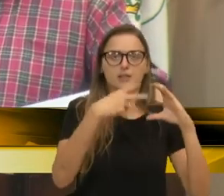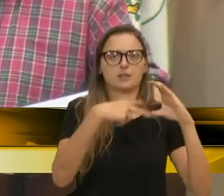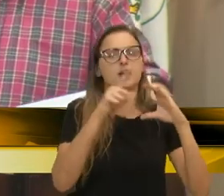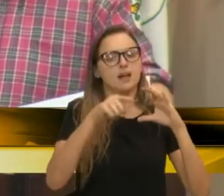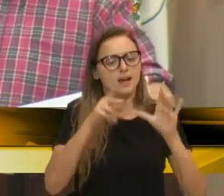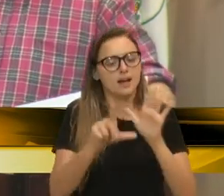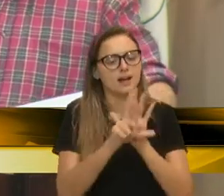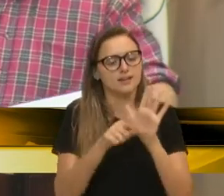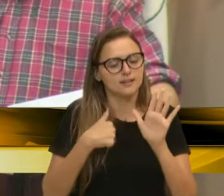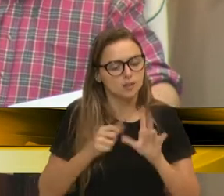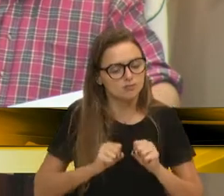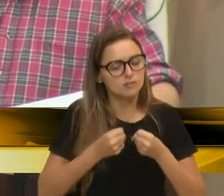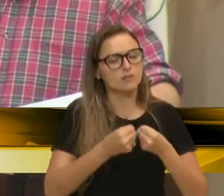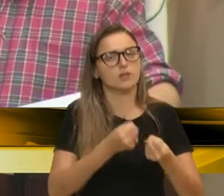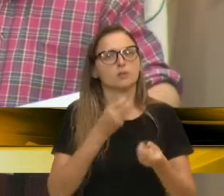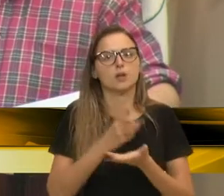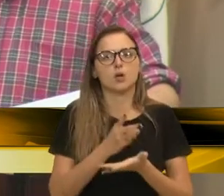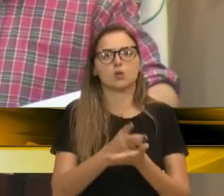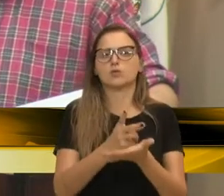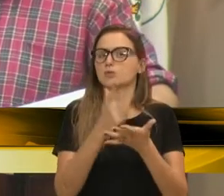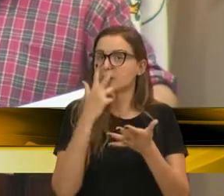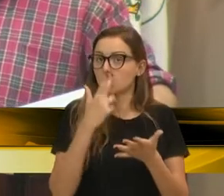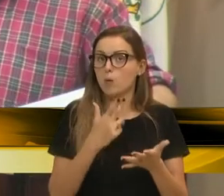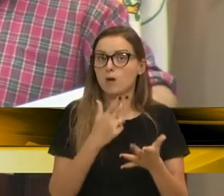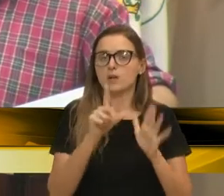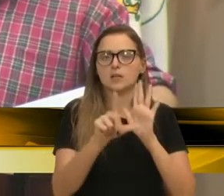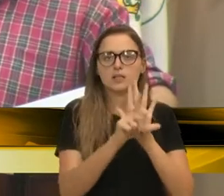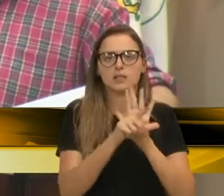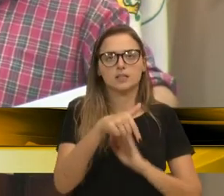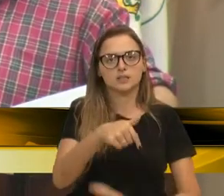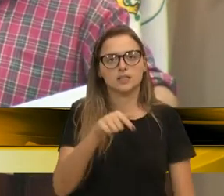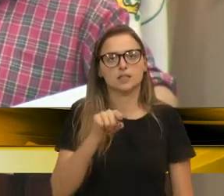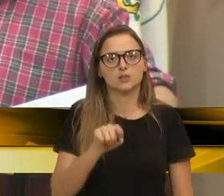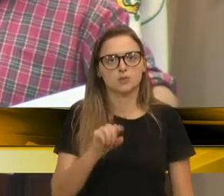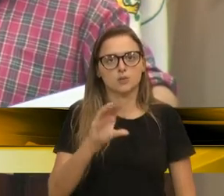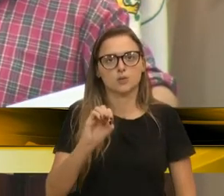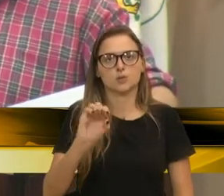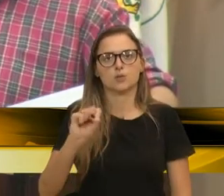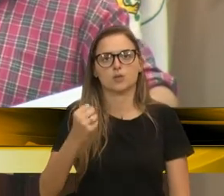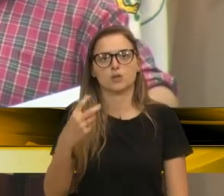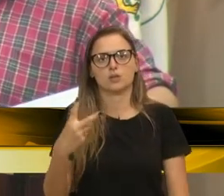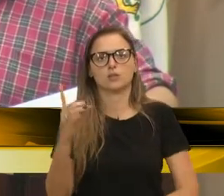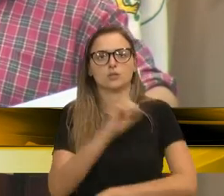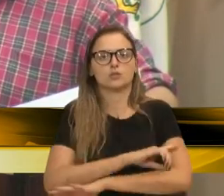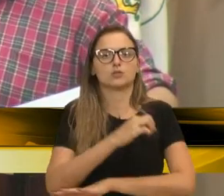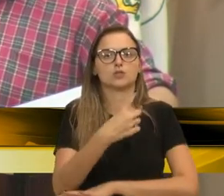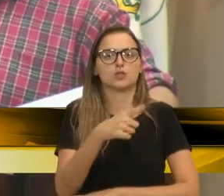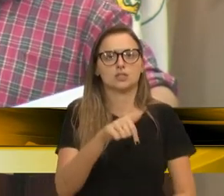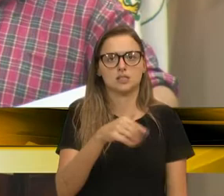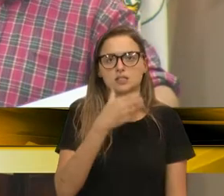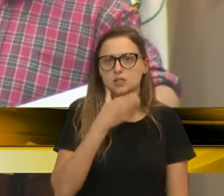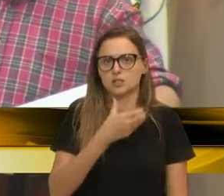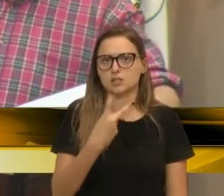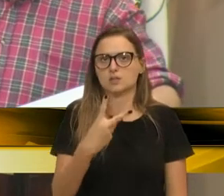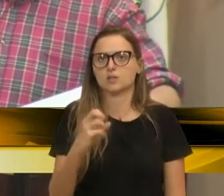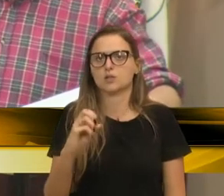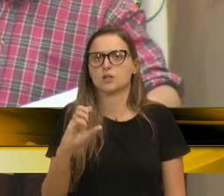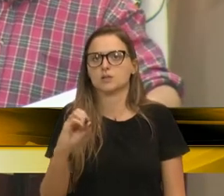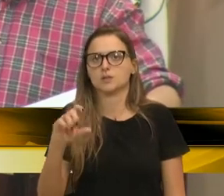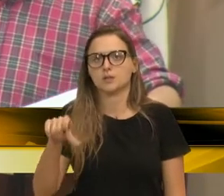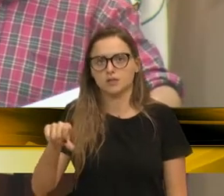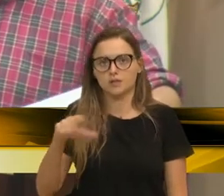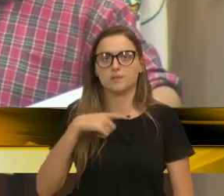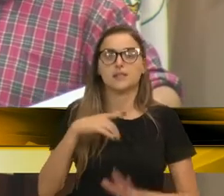defendo que seja da forma como ela está, que é a Lei número 7.082, de 17 de dezembro de 2009, que